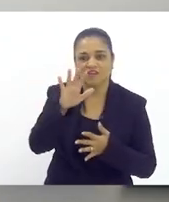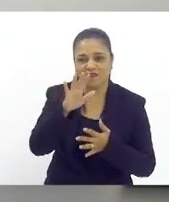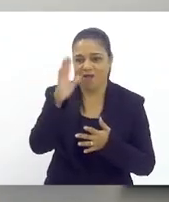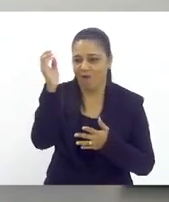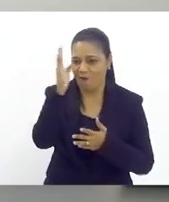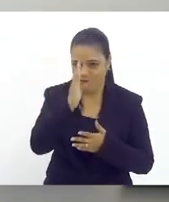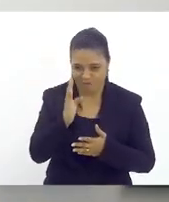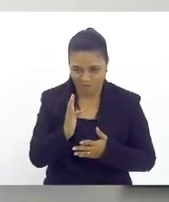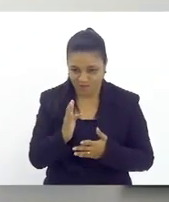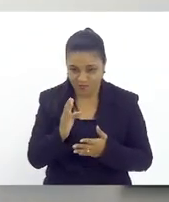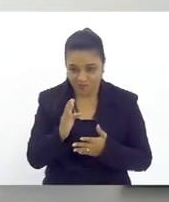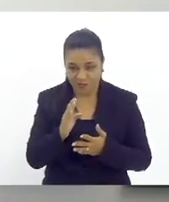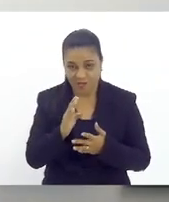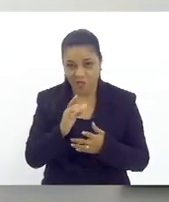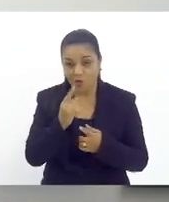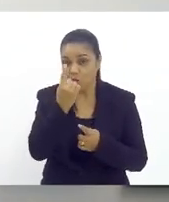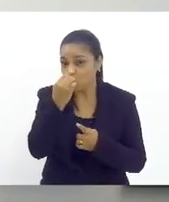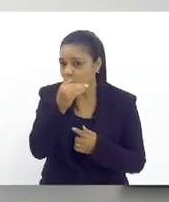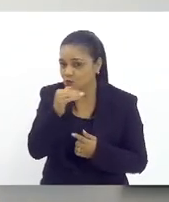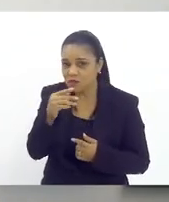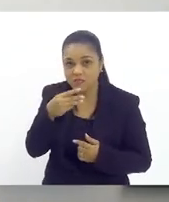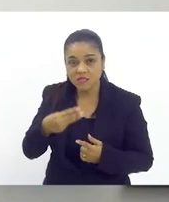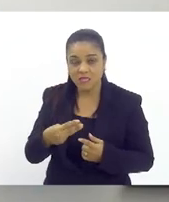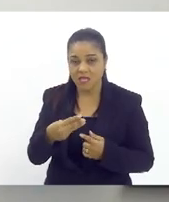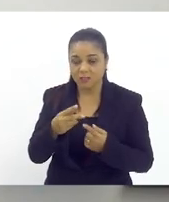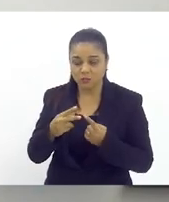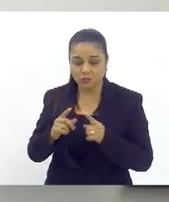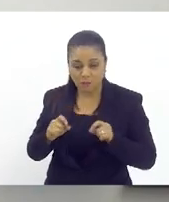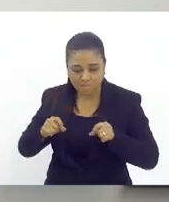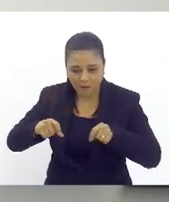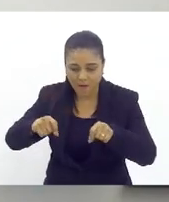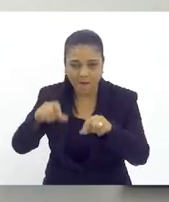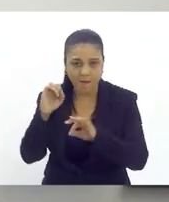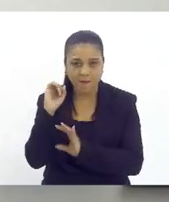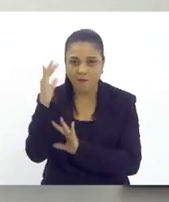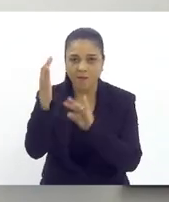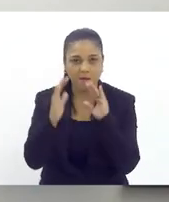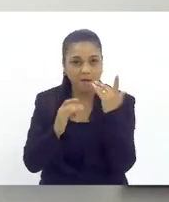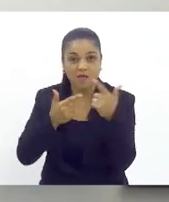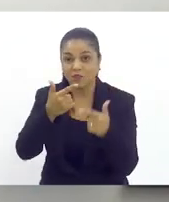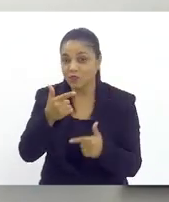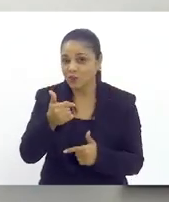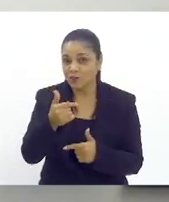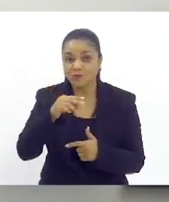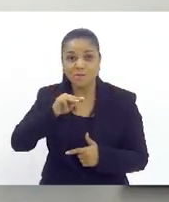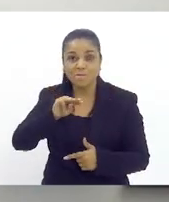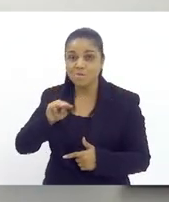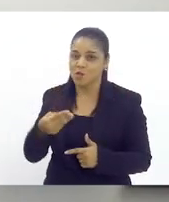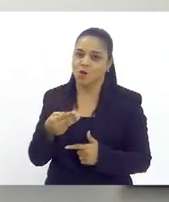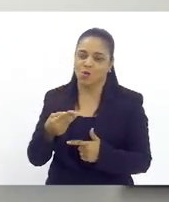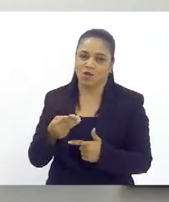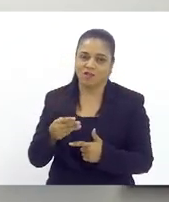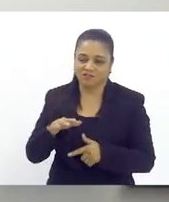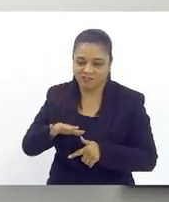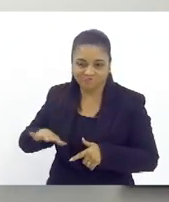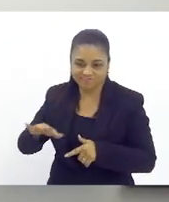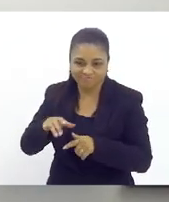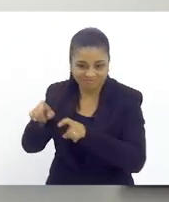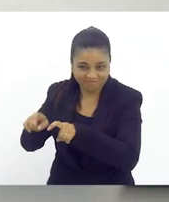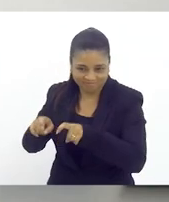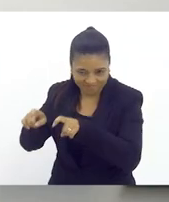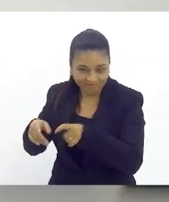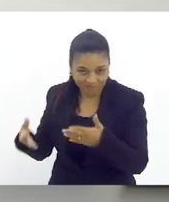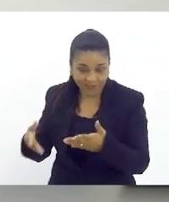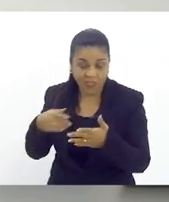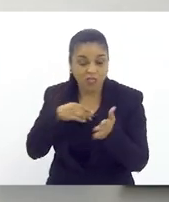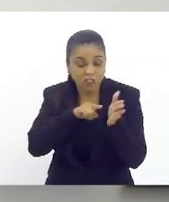de um terço da Meta Nacional de restauração que é 12 milhões de hectares Então esse tipo de estudo